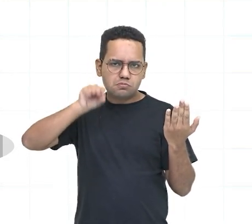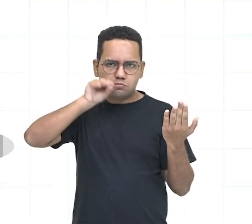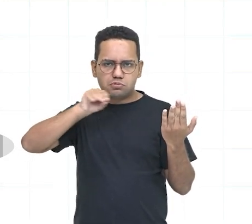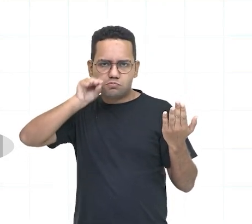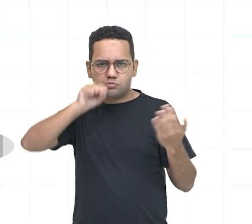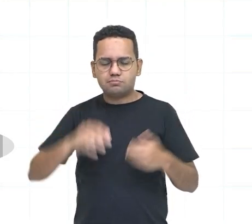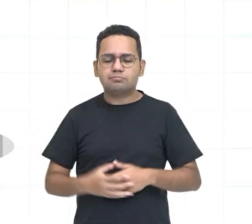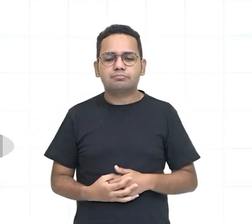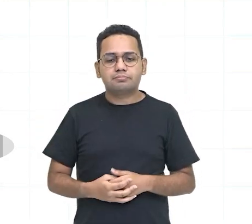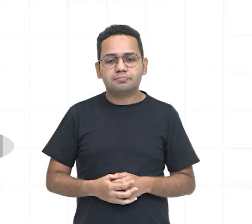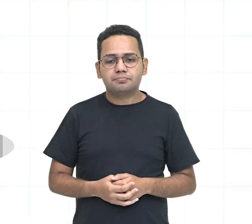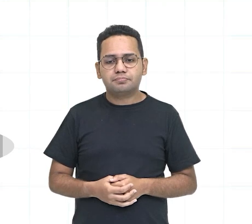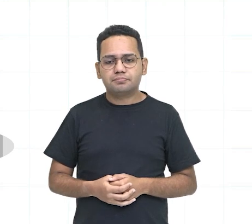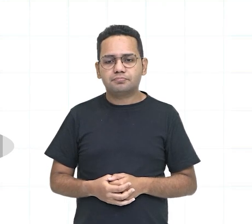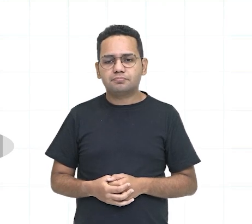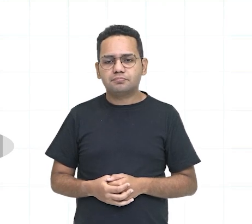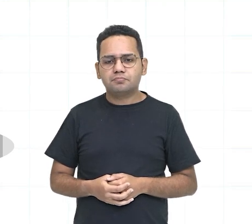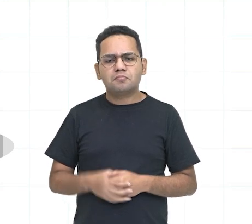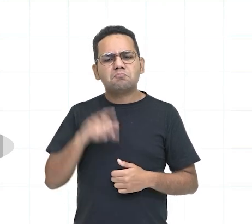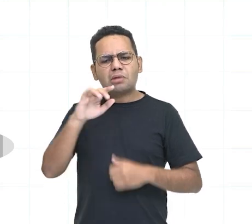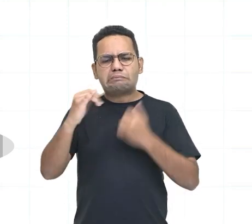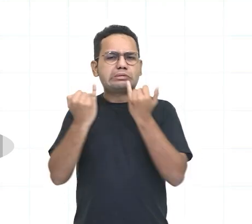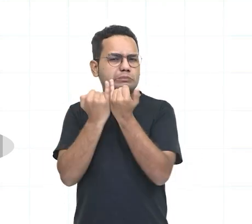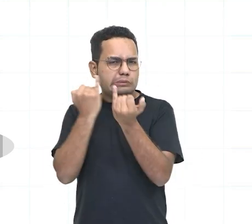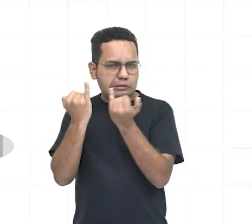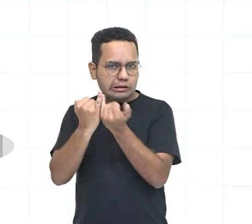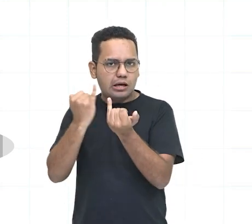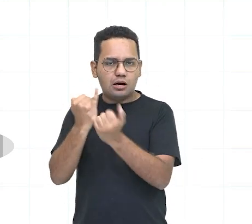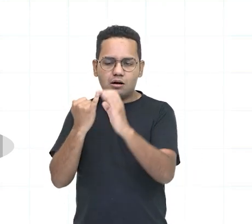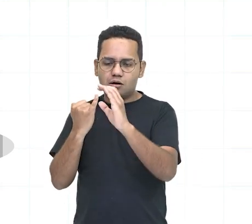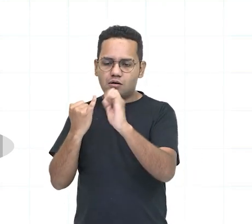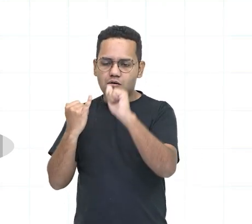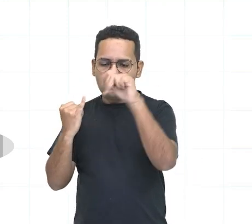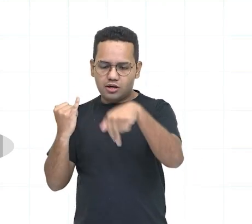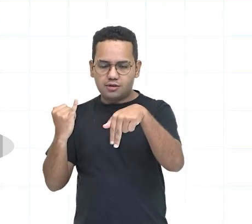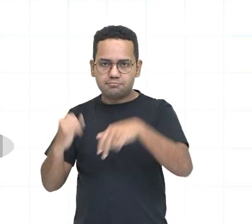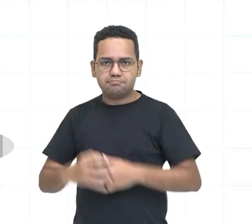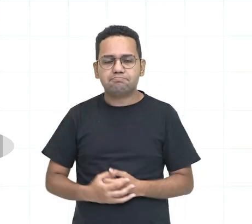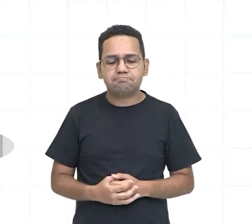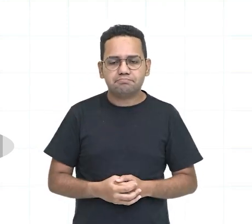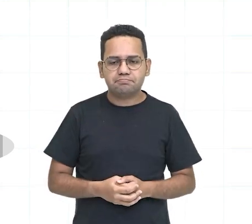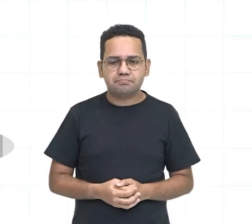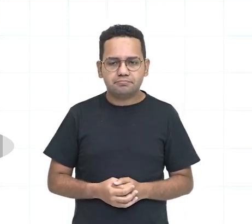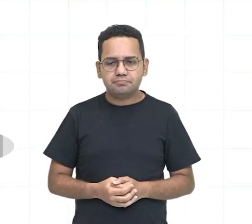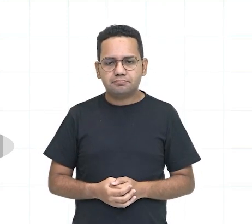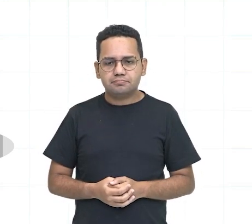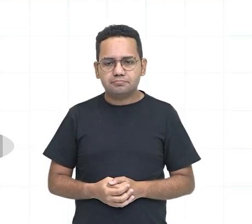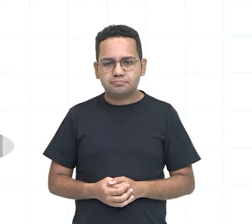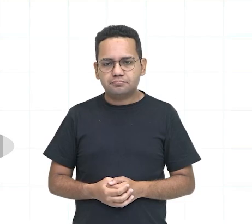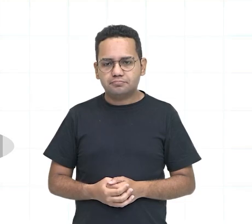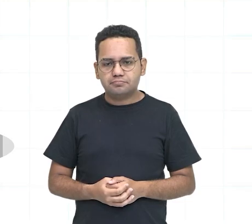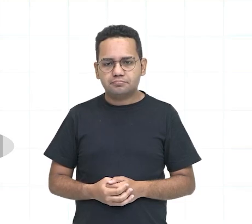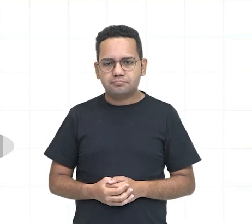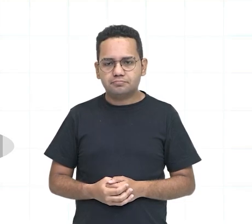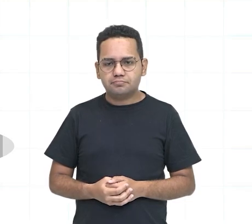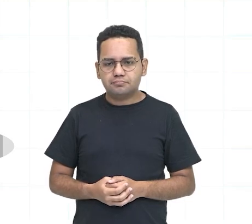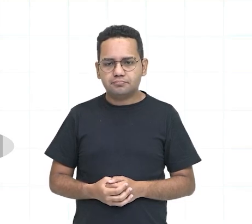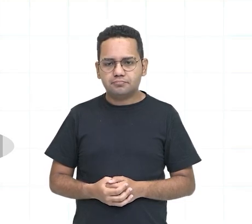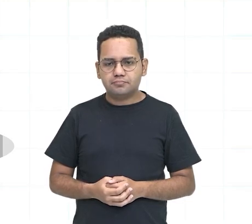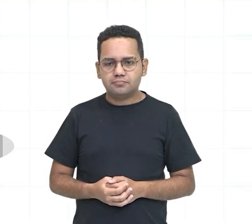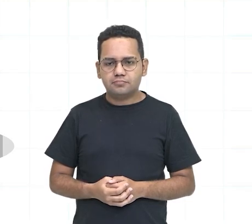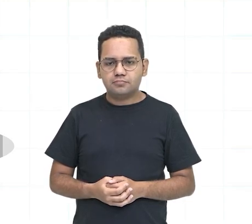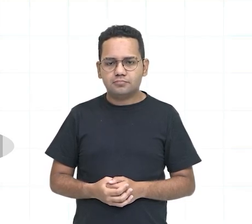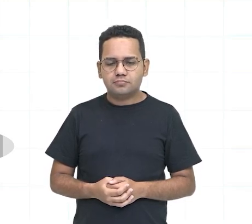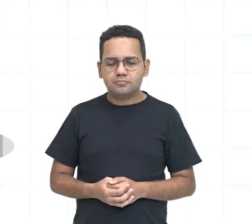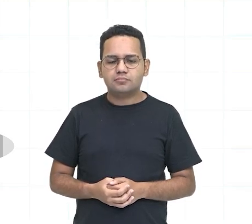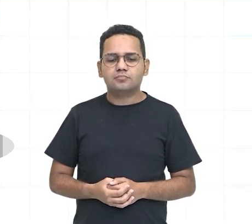coisa. Similar to can, ele é parecido, então, similar ao verbo modal can, but often used